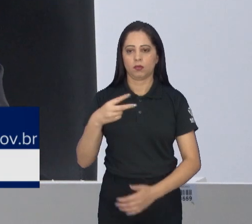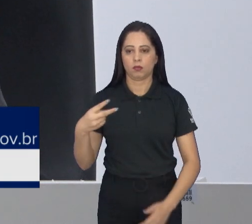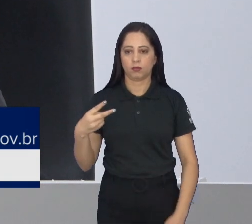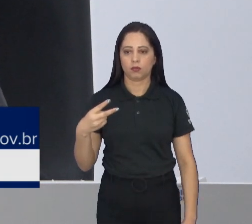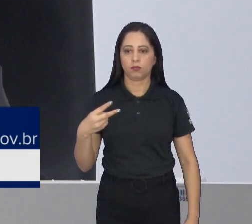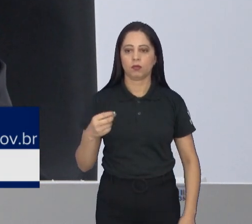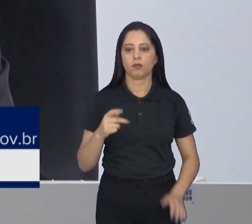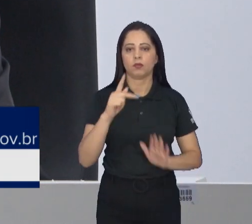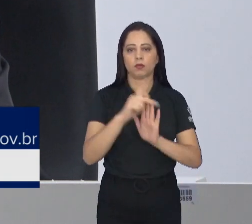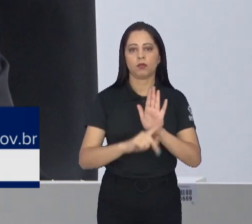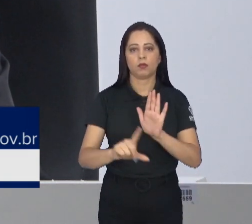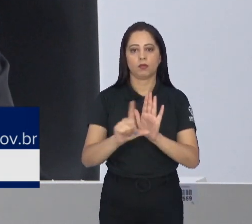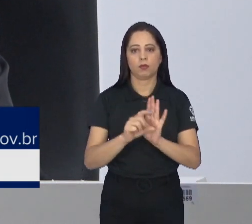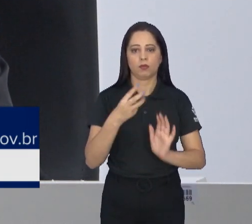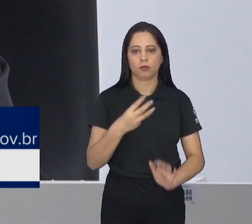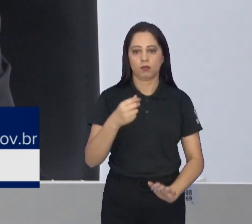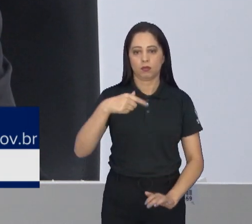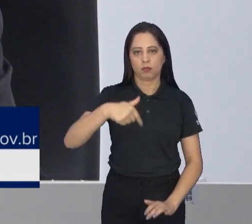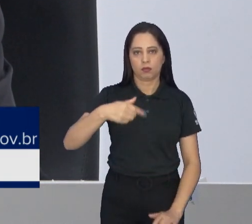11.860/2022, projeto de lei